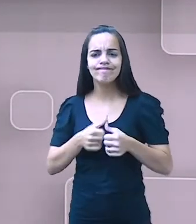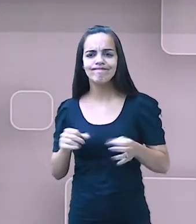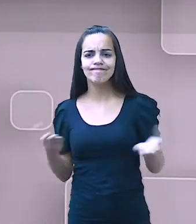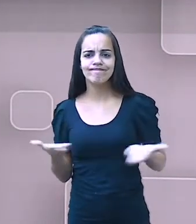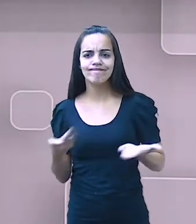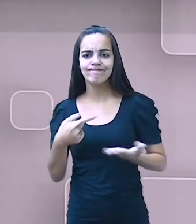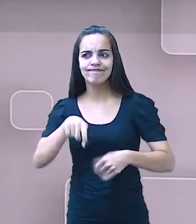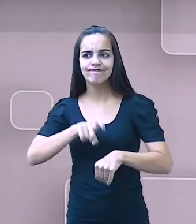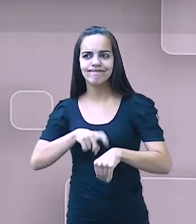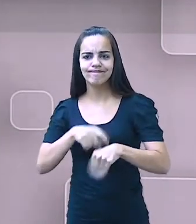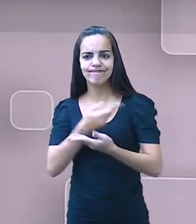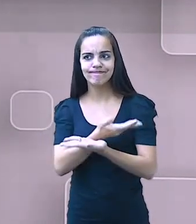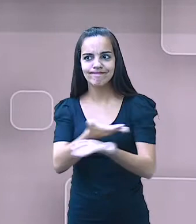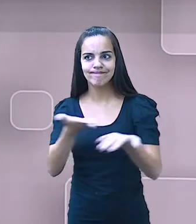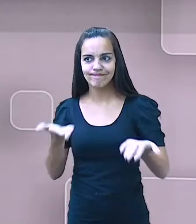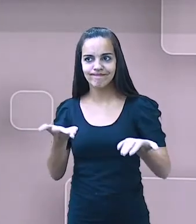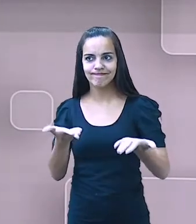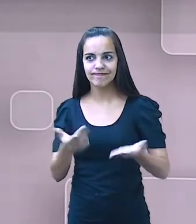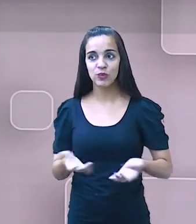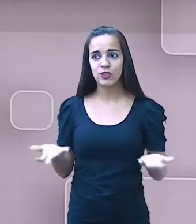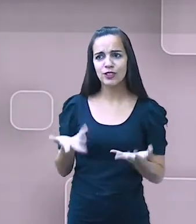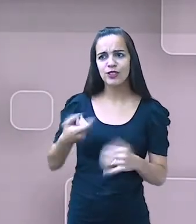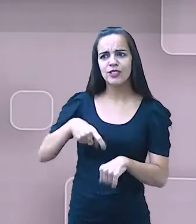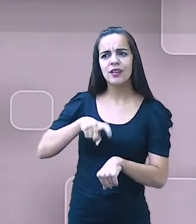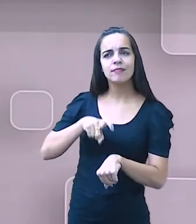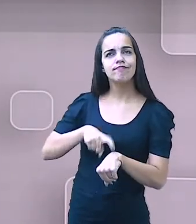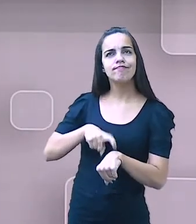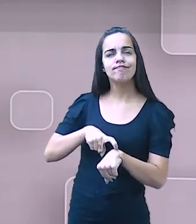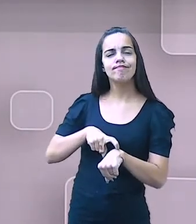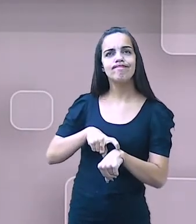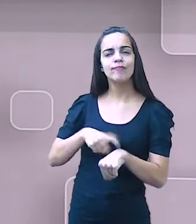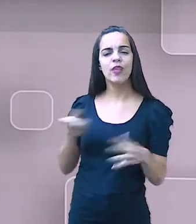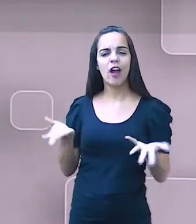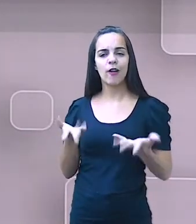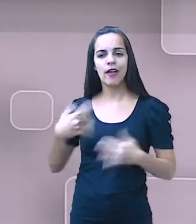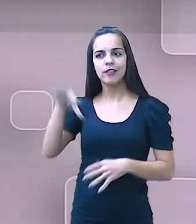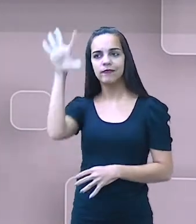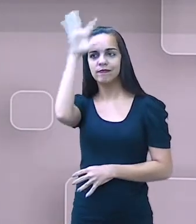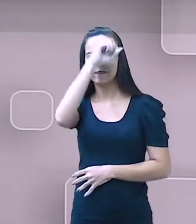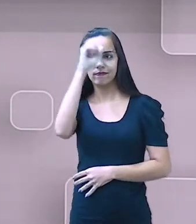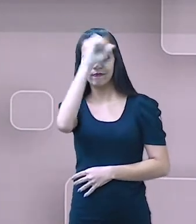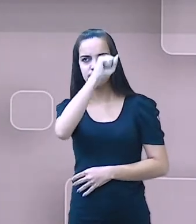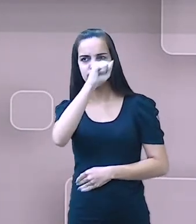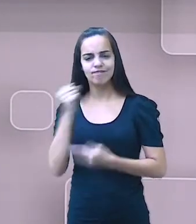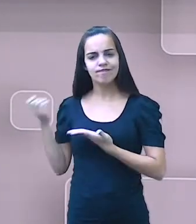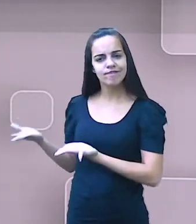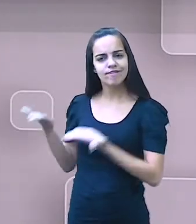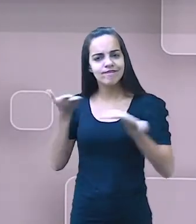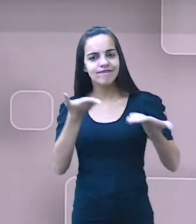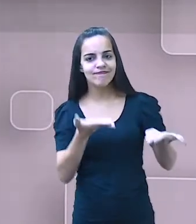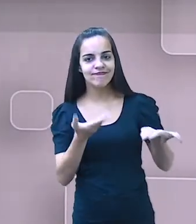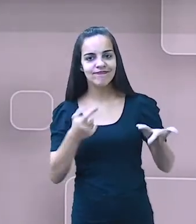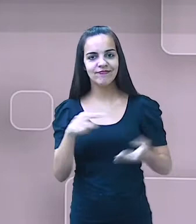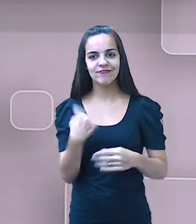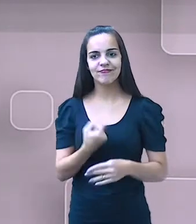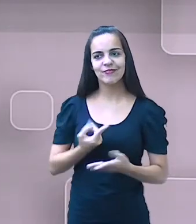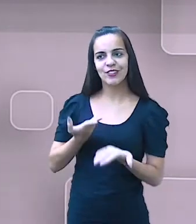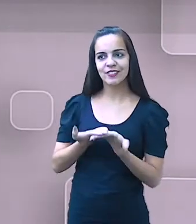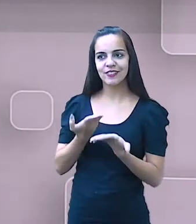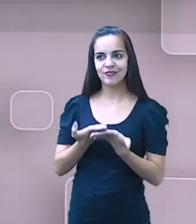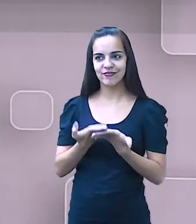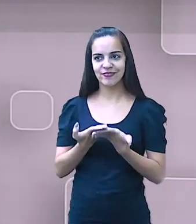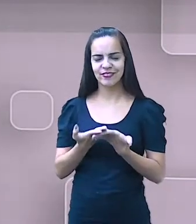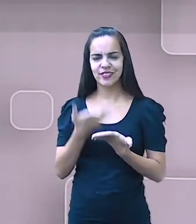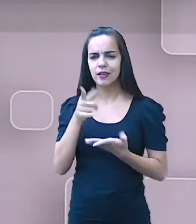neste momento com você. Estamos no momento de aprender. Seja bem-vindo à nossa aula.